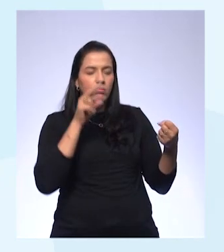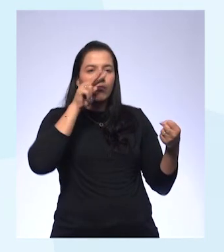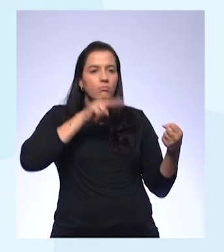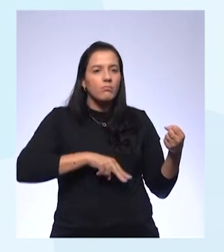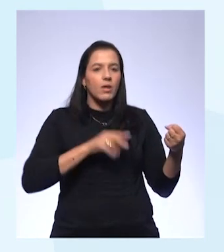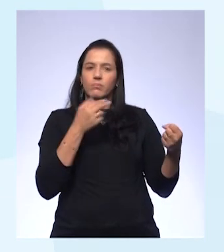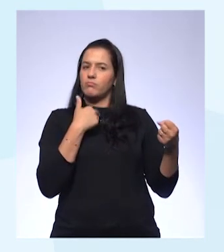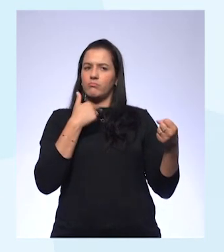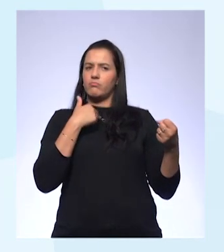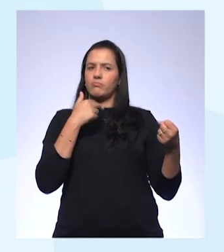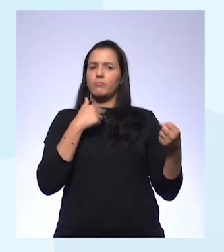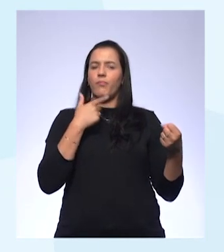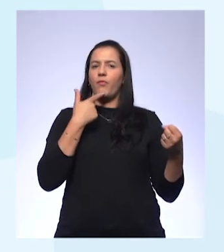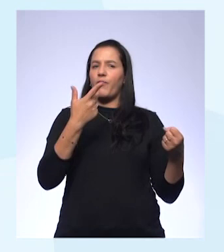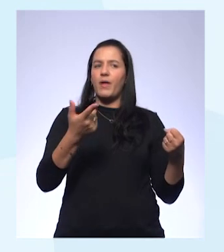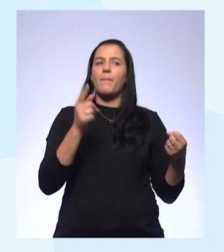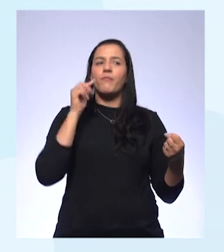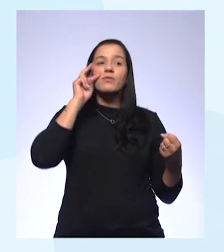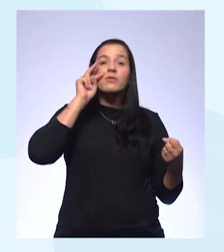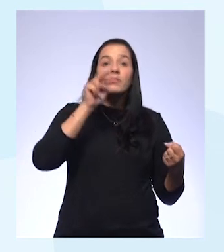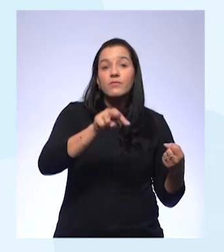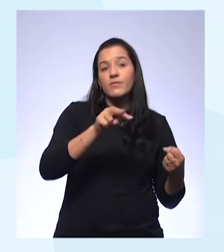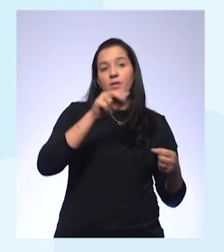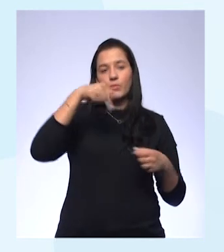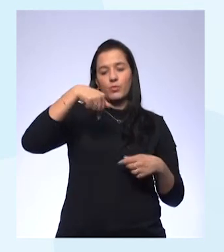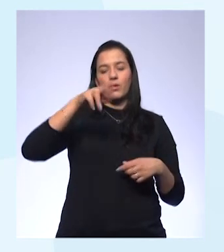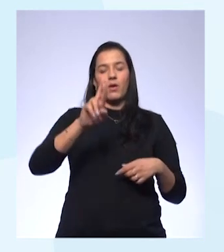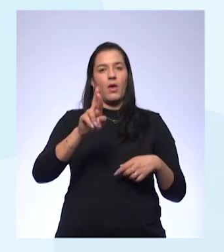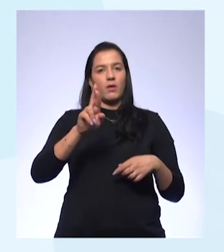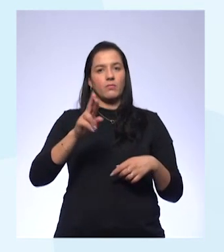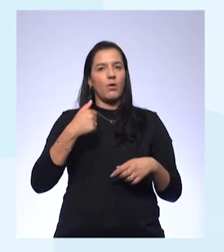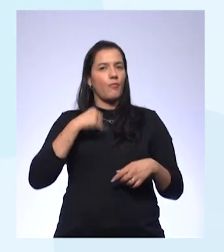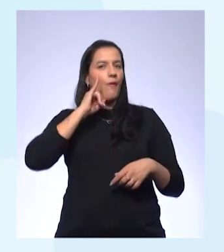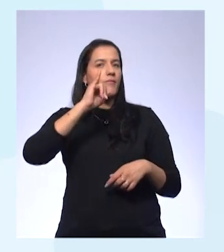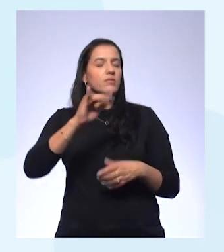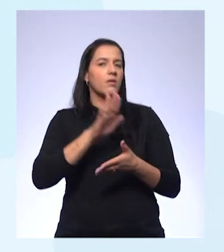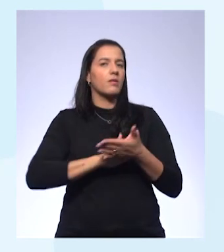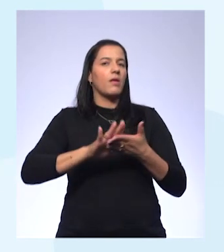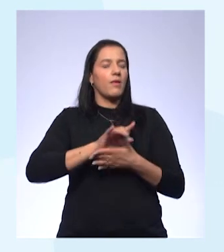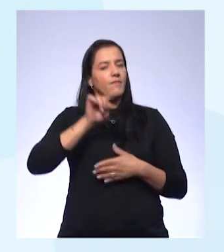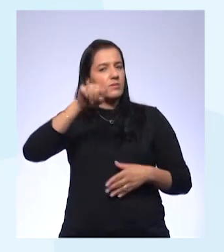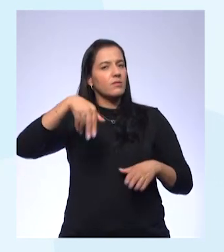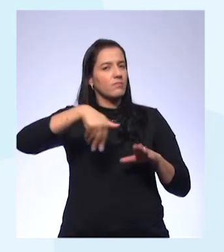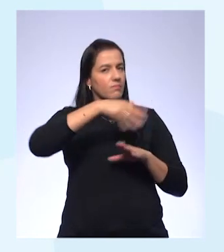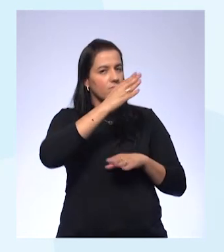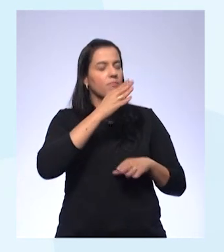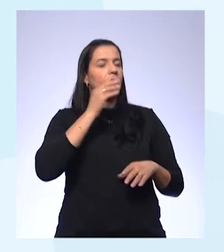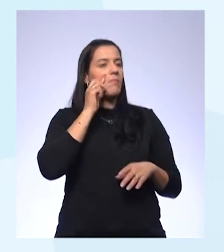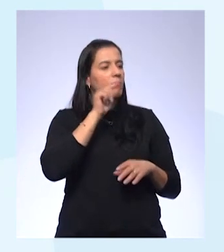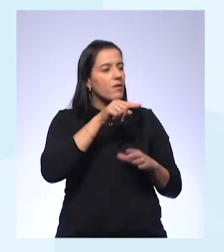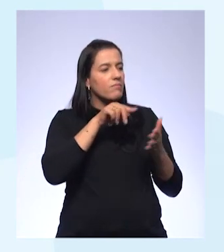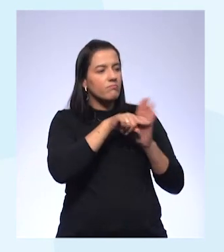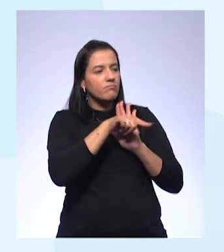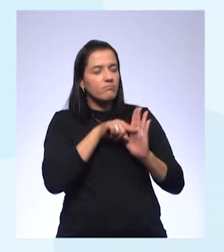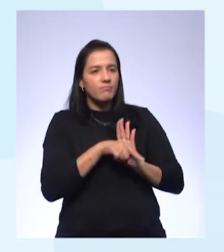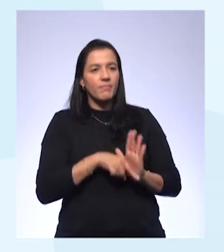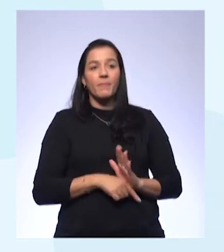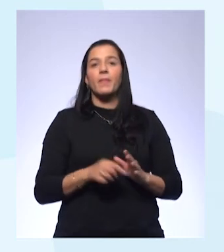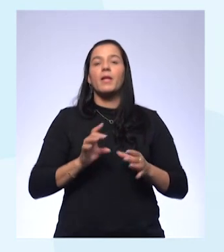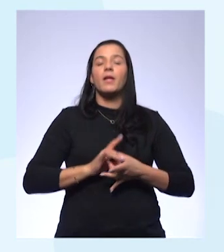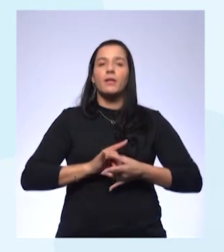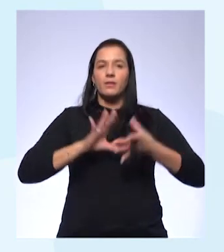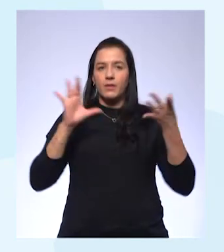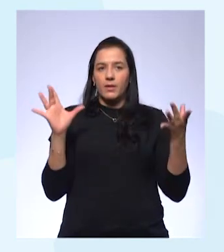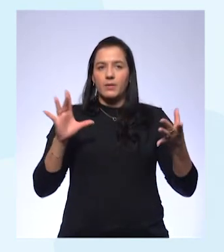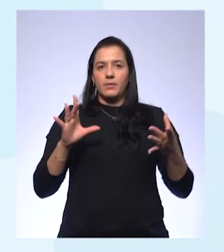vocês acessem o QR Code aí e vejam, né? É um documento aberto, né? ele é